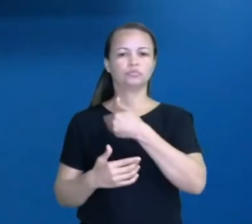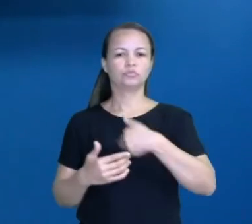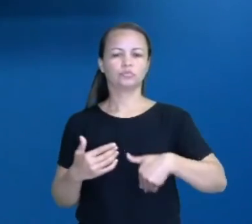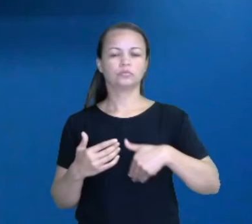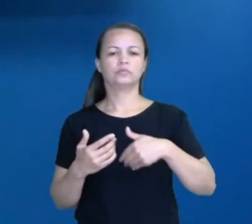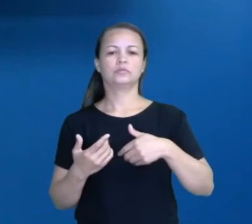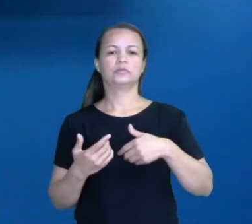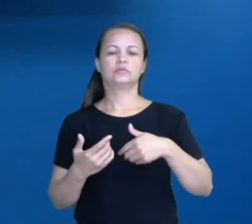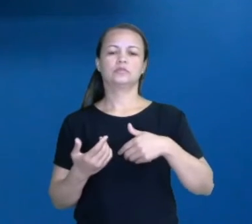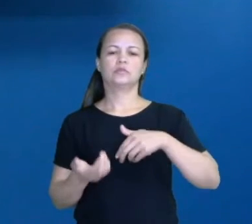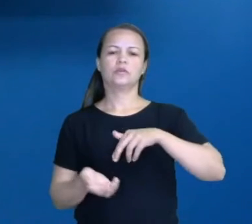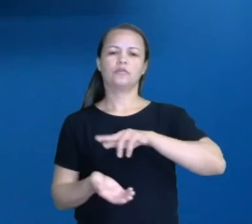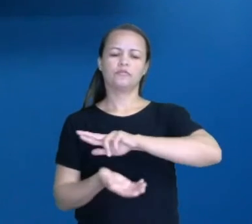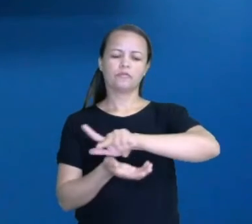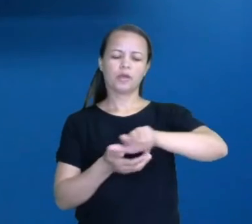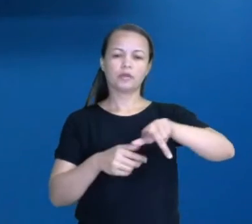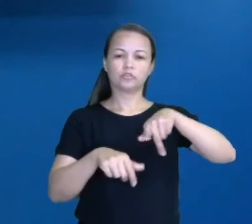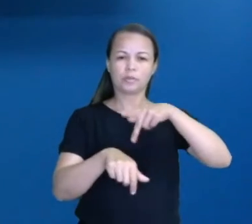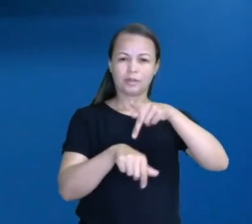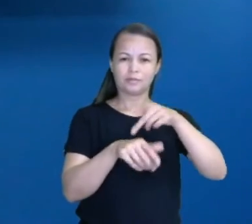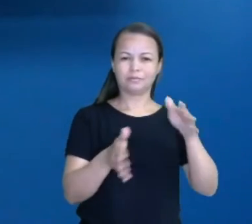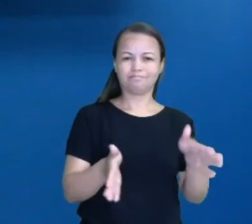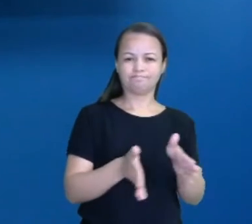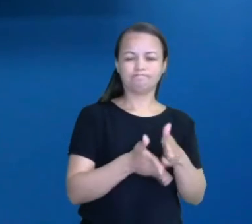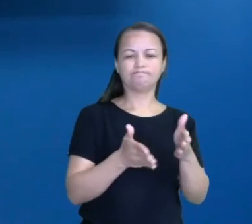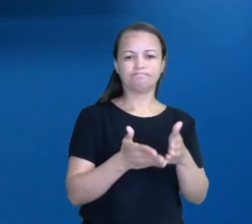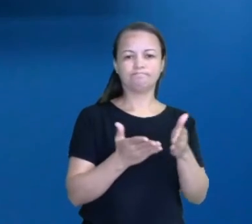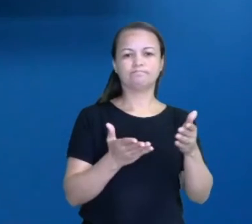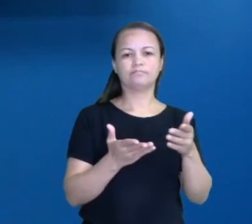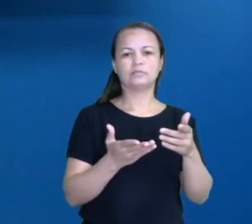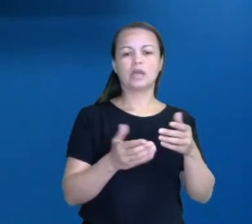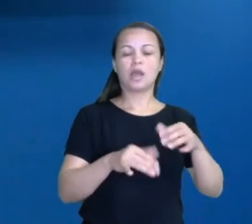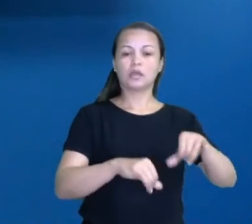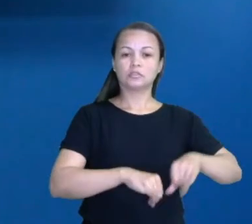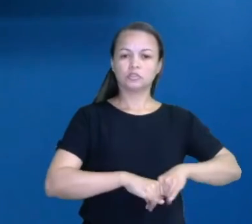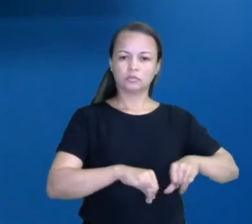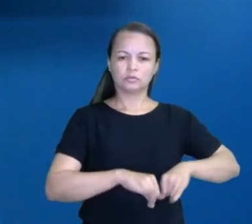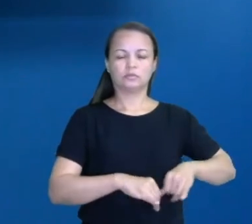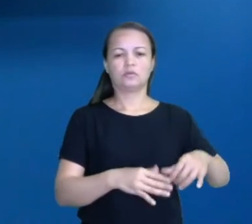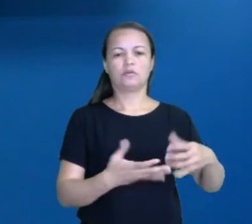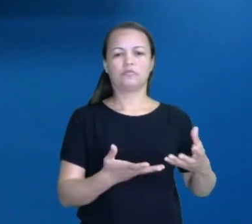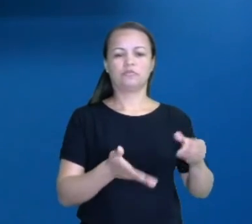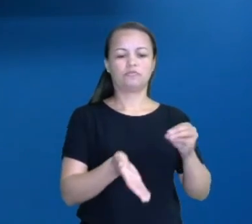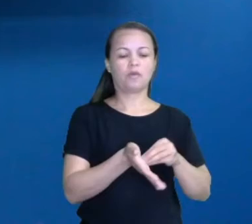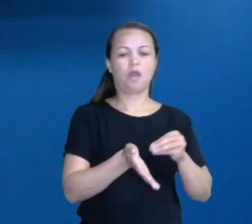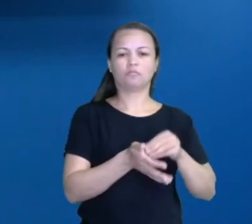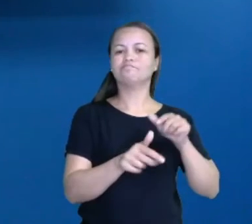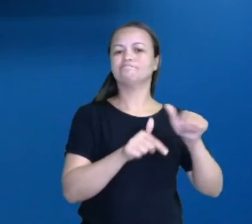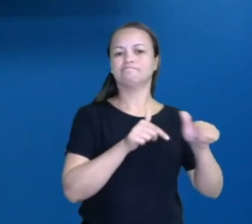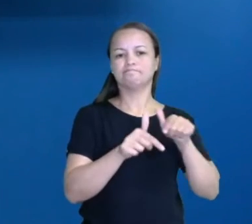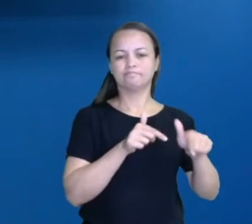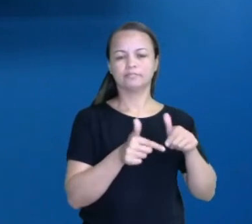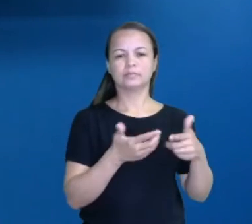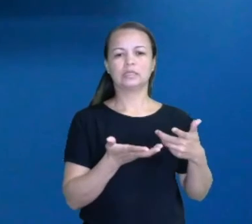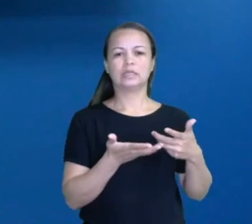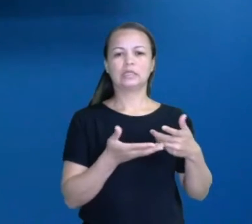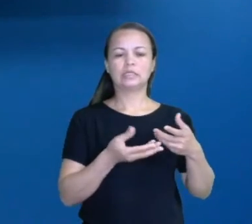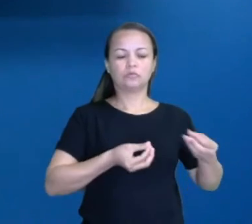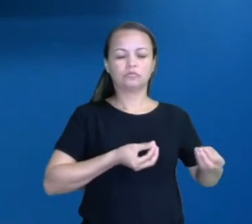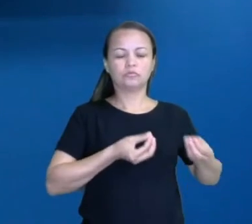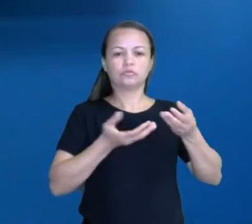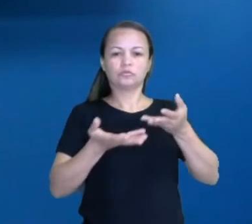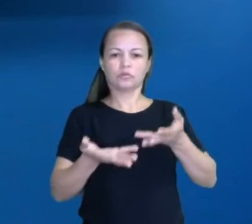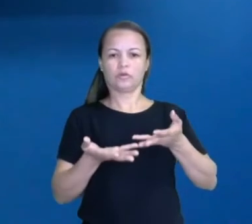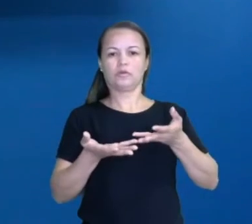os países mais pobres, eles sofrem com a falta de emprego, então eles